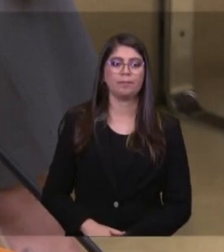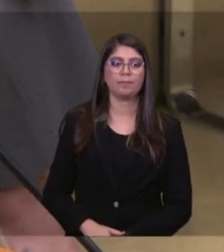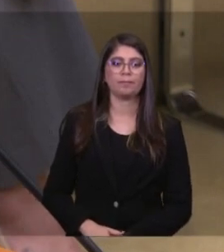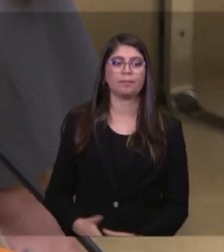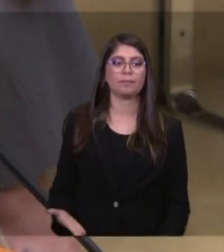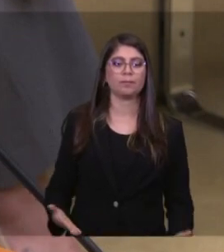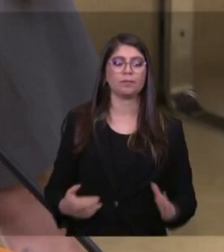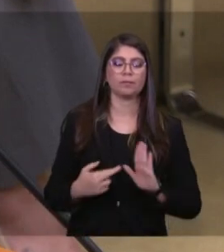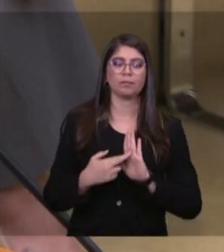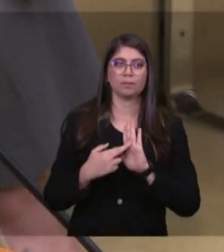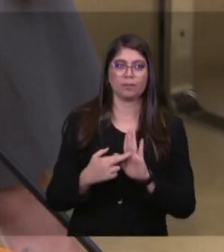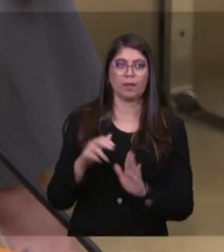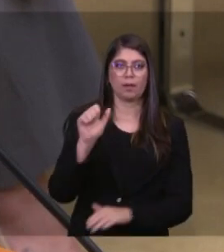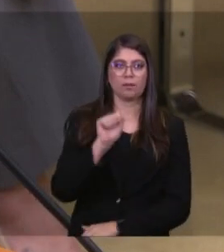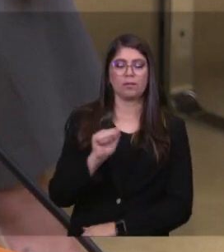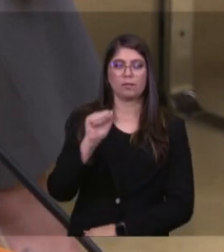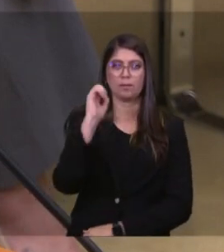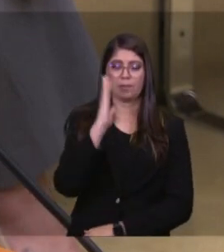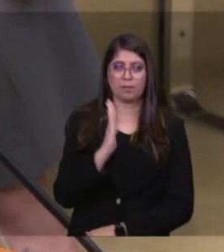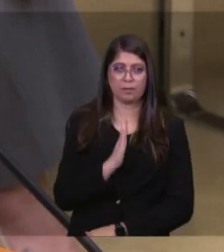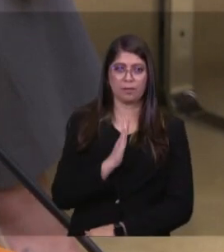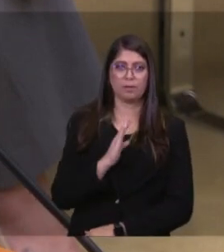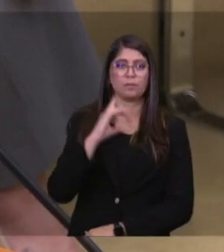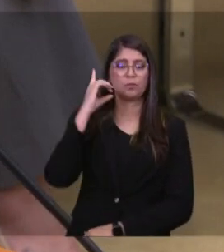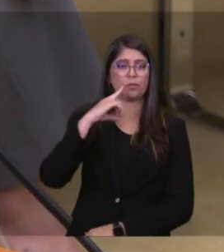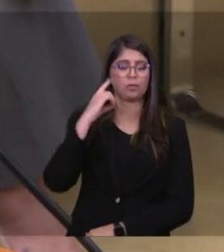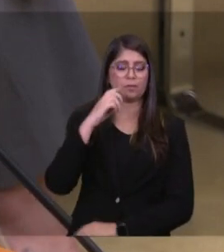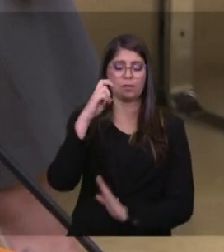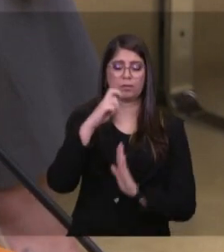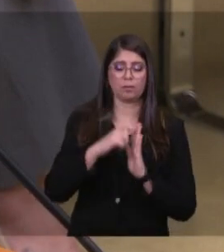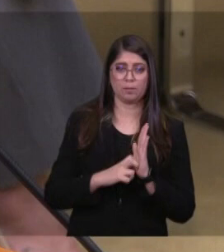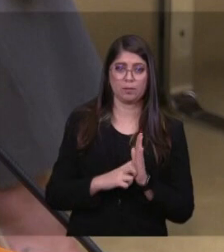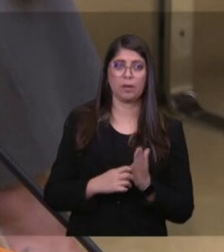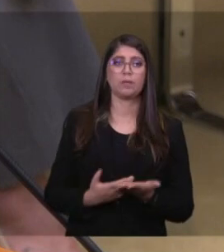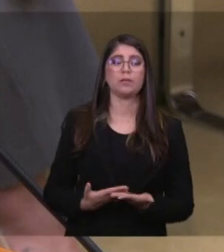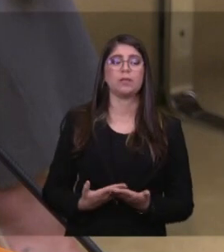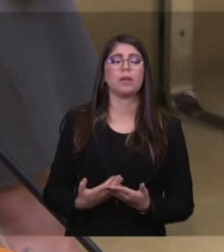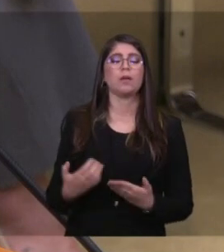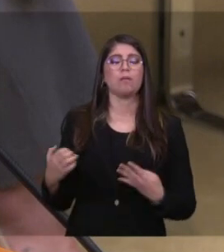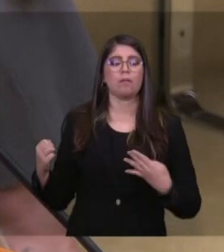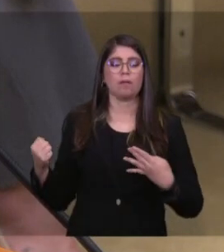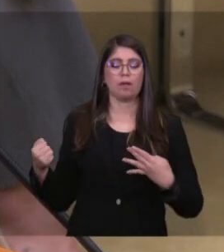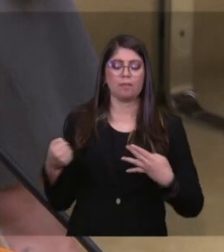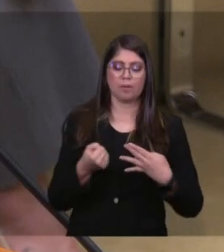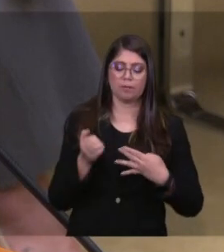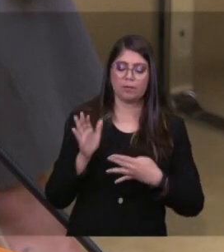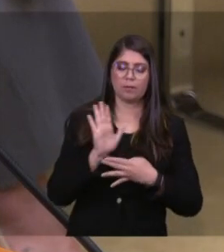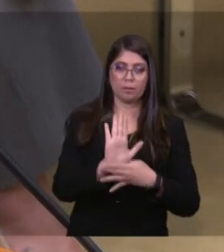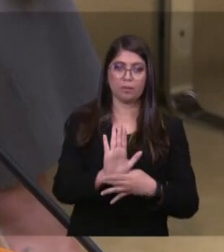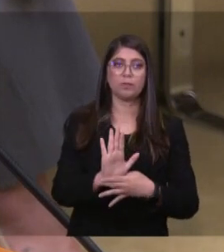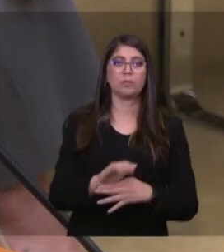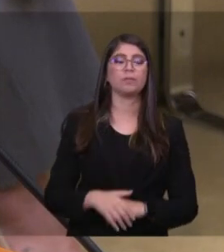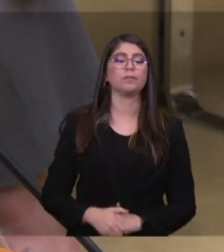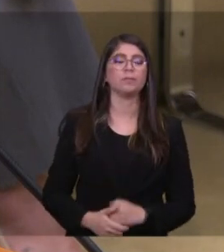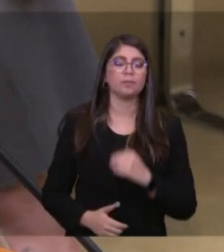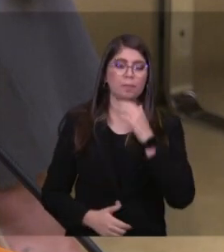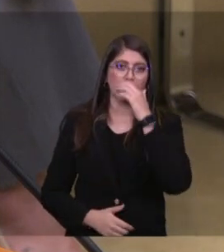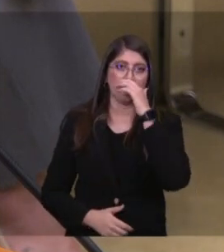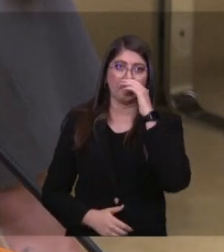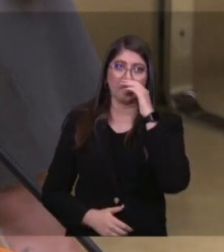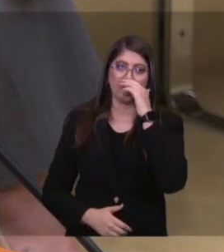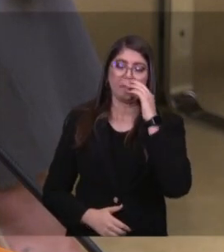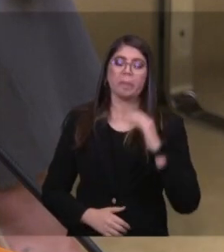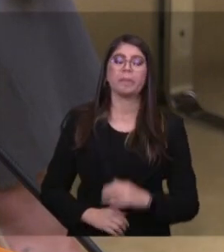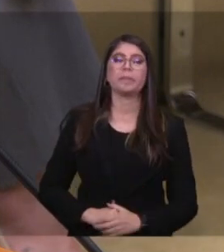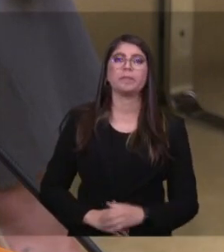Bom, eu falo hoje em nome da Associação Brasileira de Advocacia Tributária e venho como amiga da corte. A advocacia vem